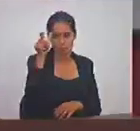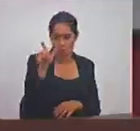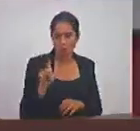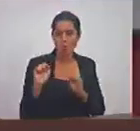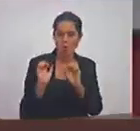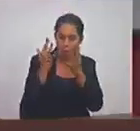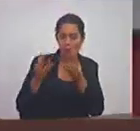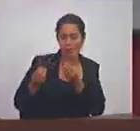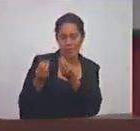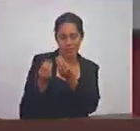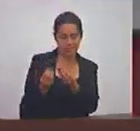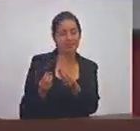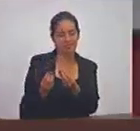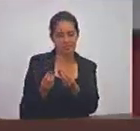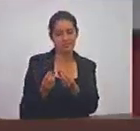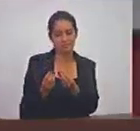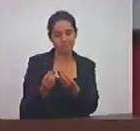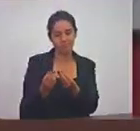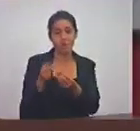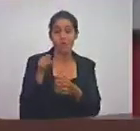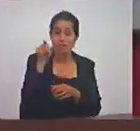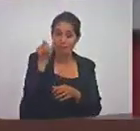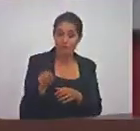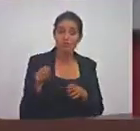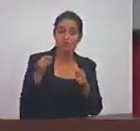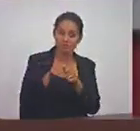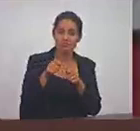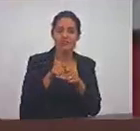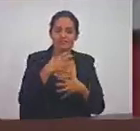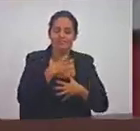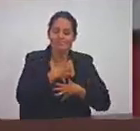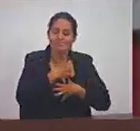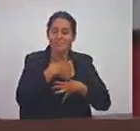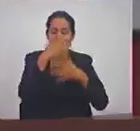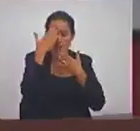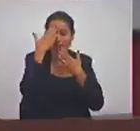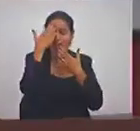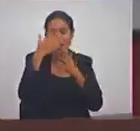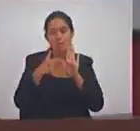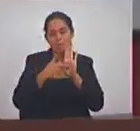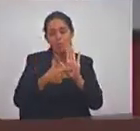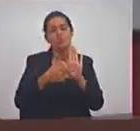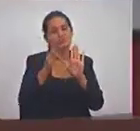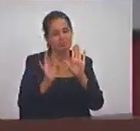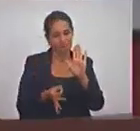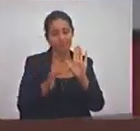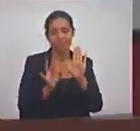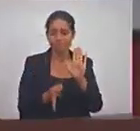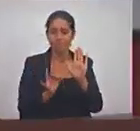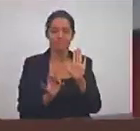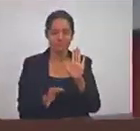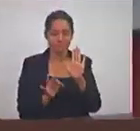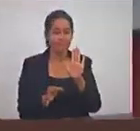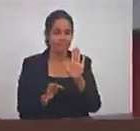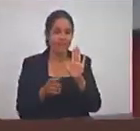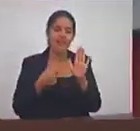não basta apenas a gente fazer e sentir a gratidão, é preciso expressá-la, é preciso externá-la.